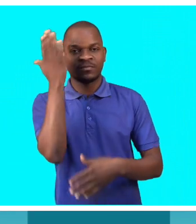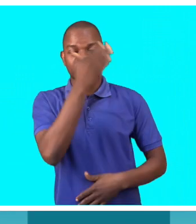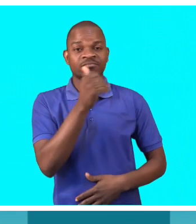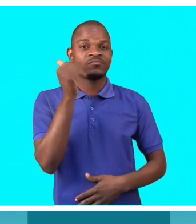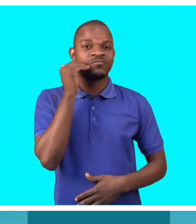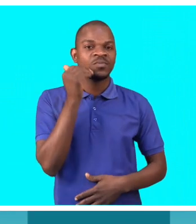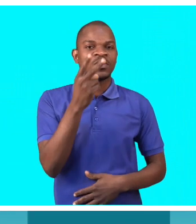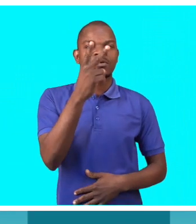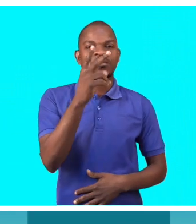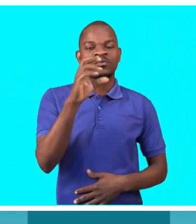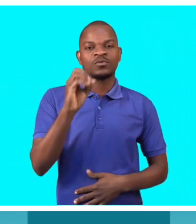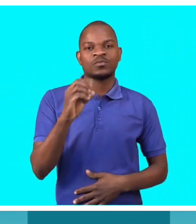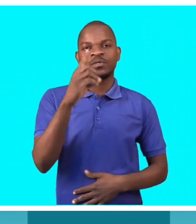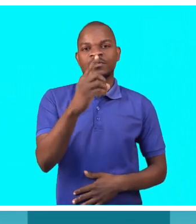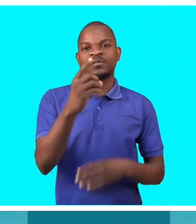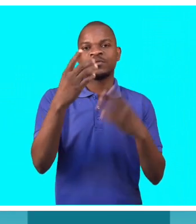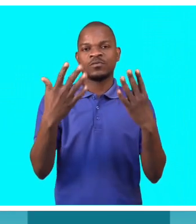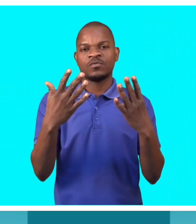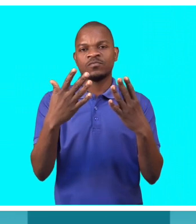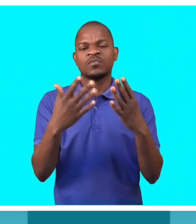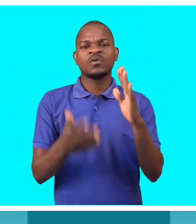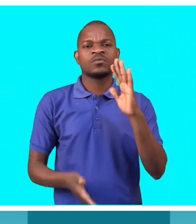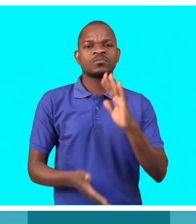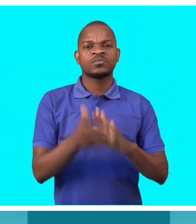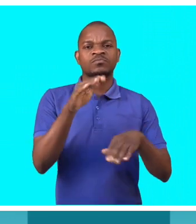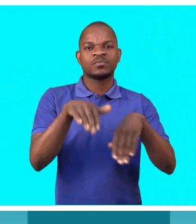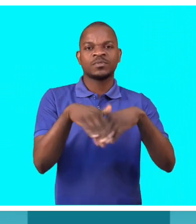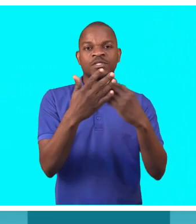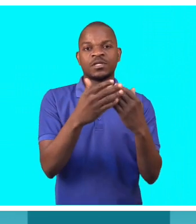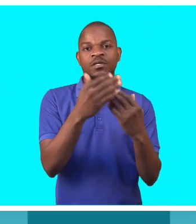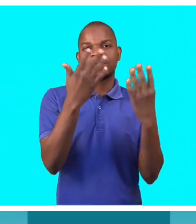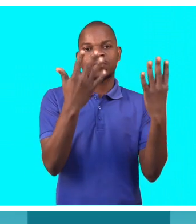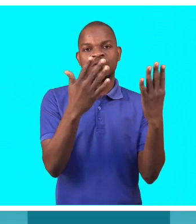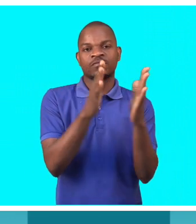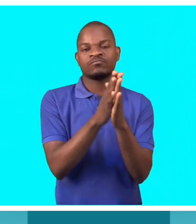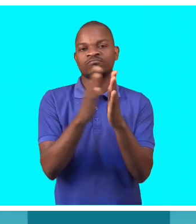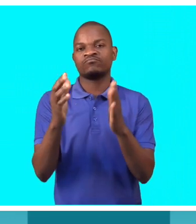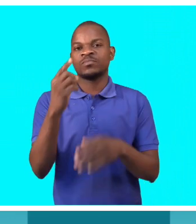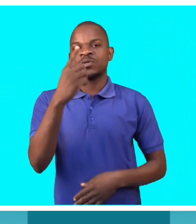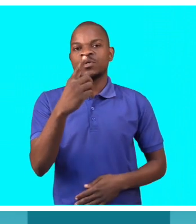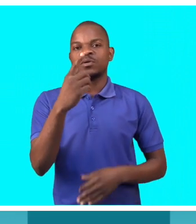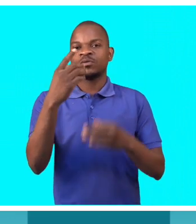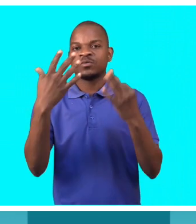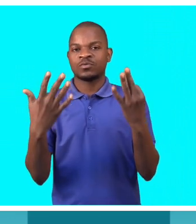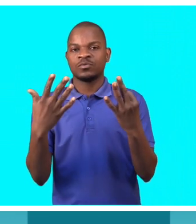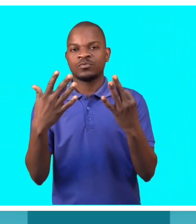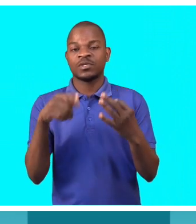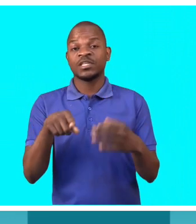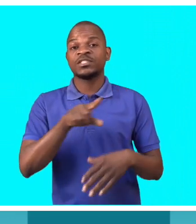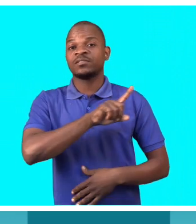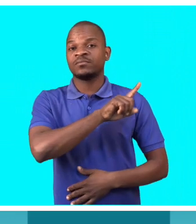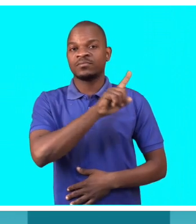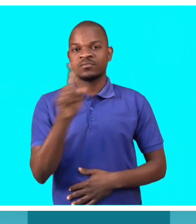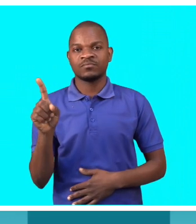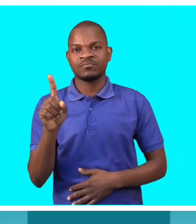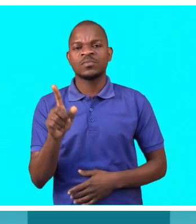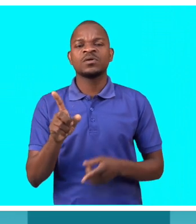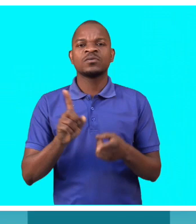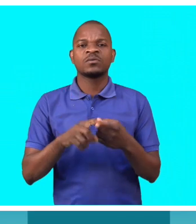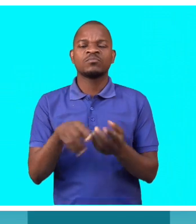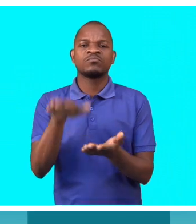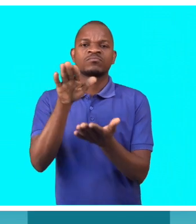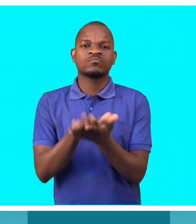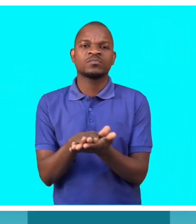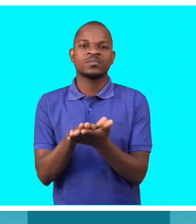2019. Os jogos, que vão decorrer entre os dias 9 a 18 do 40 mês, tem